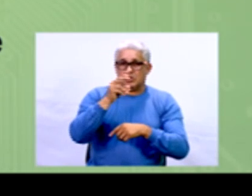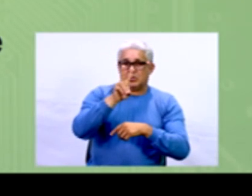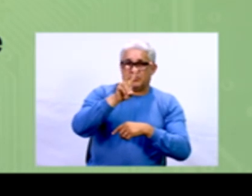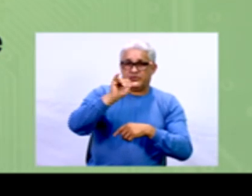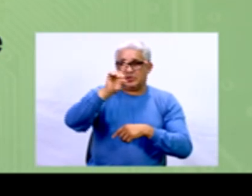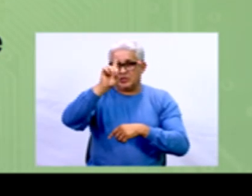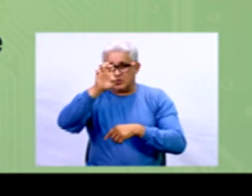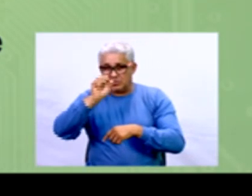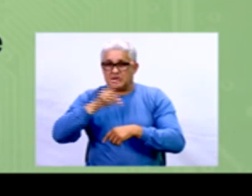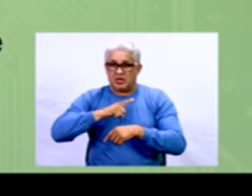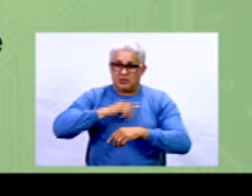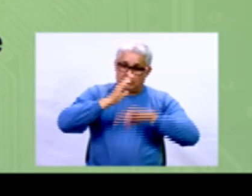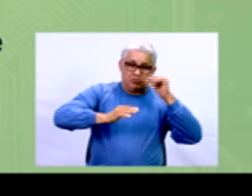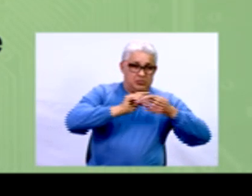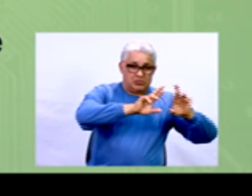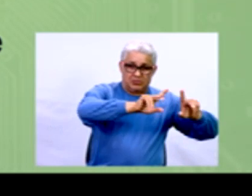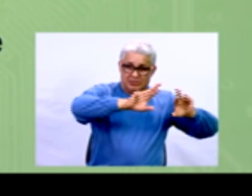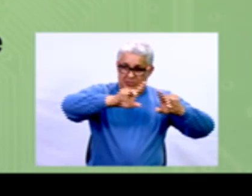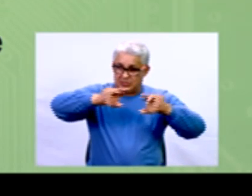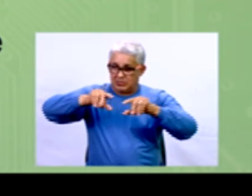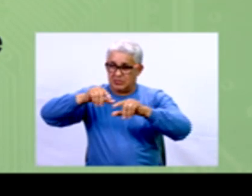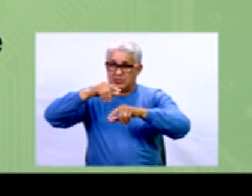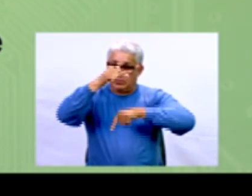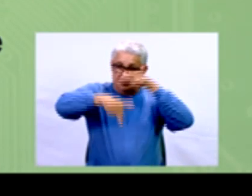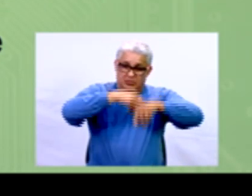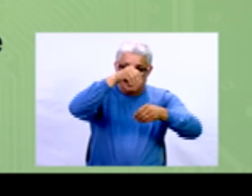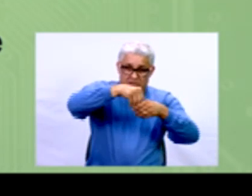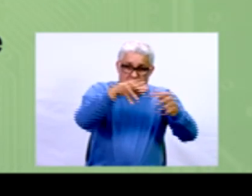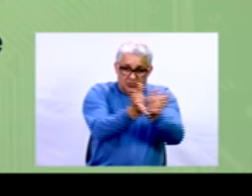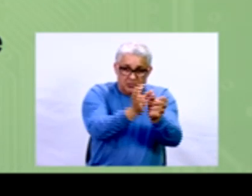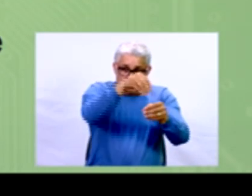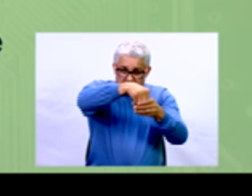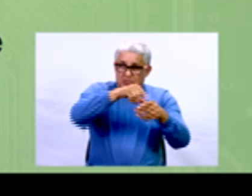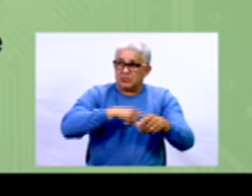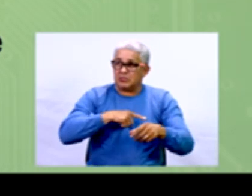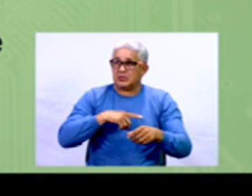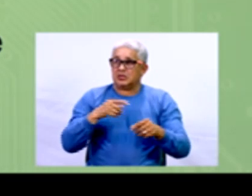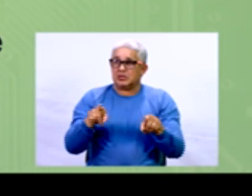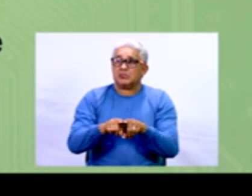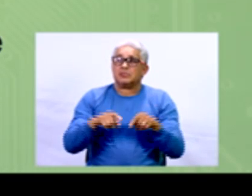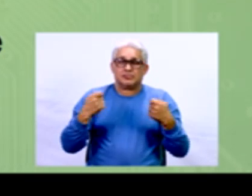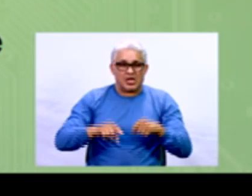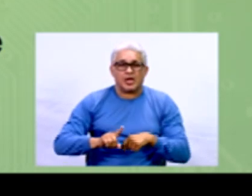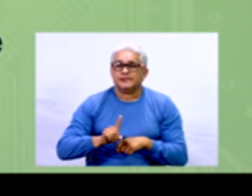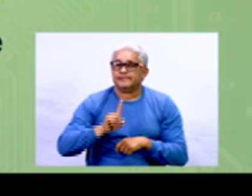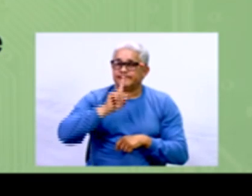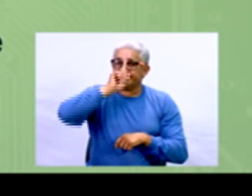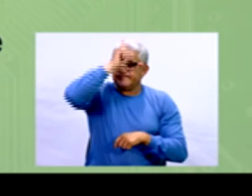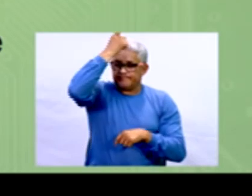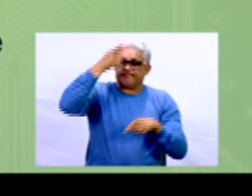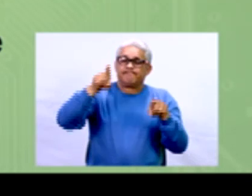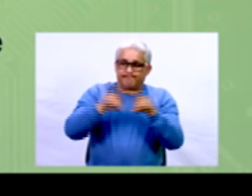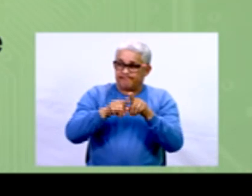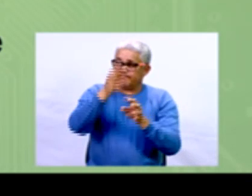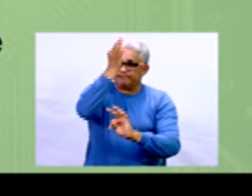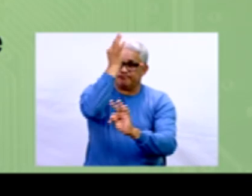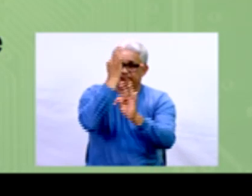áreas trabalhando naquela aplicação. Tem que ter, gente, criatividade e tecnologia.